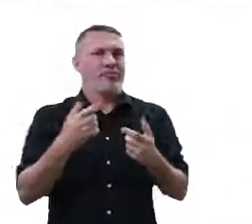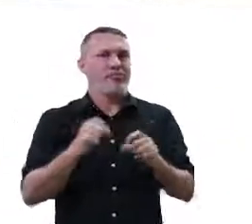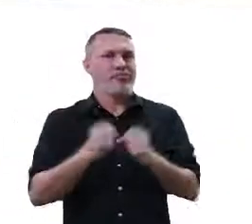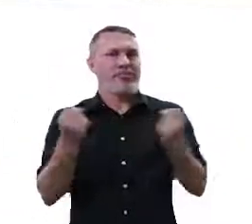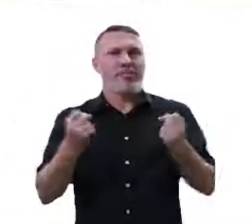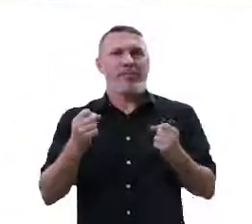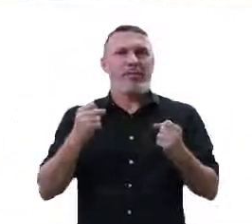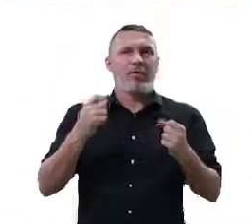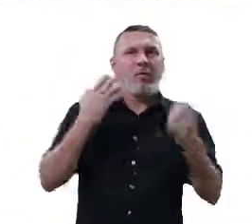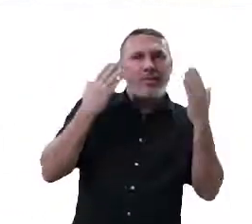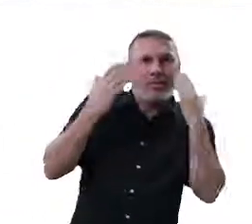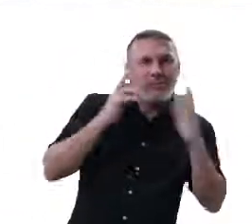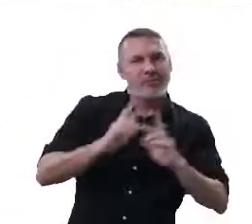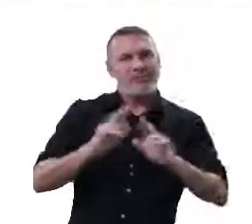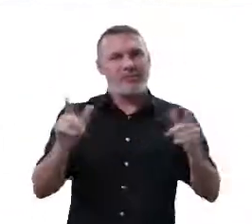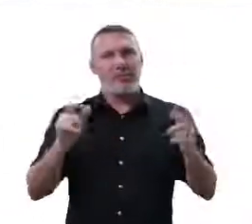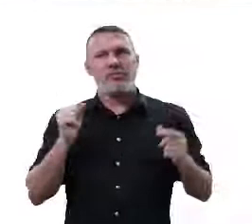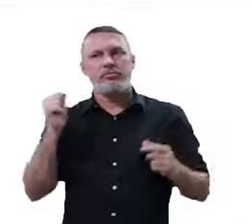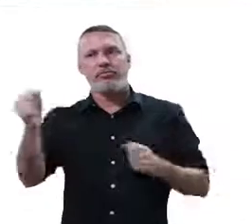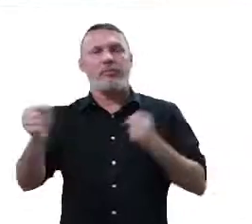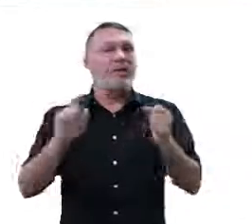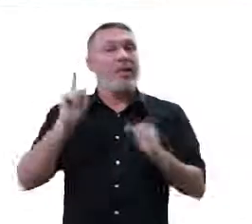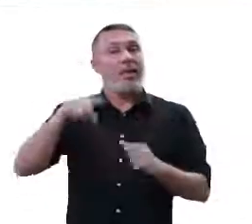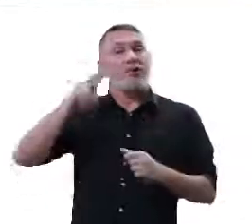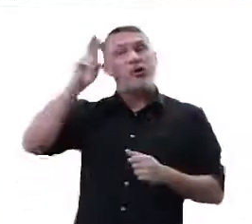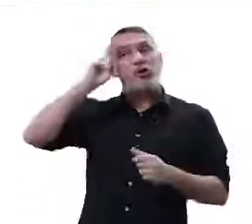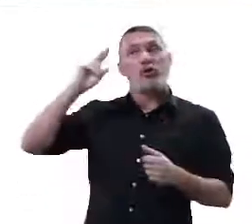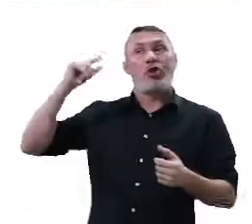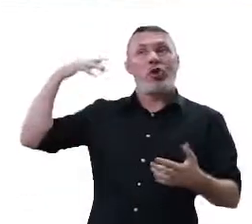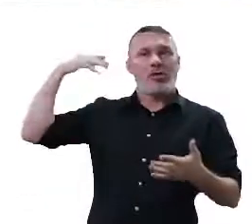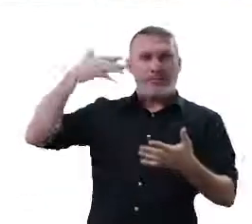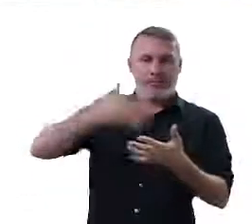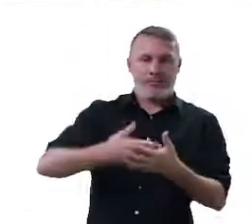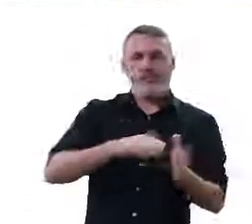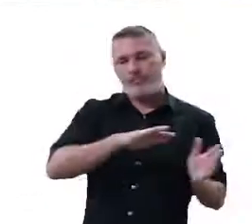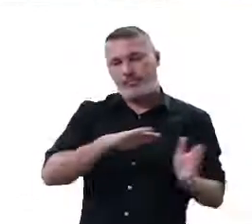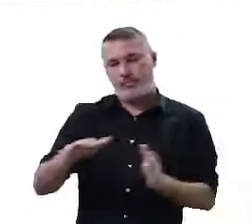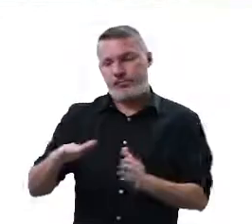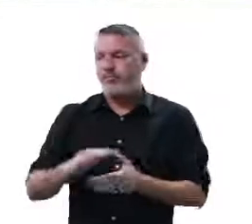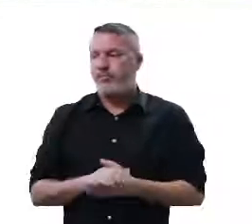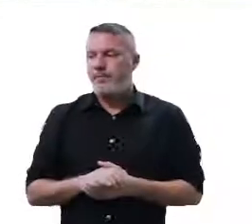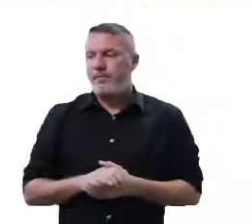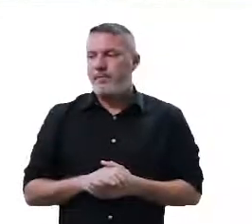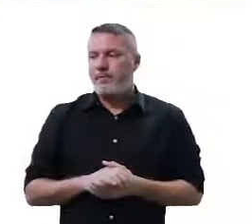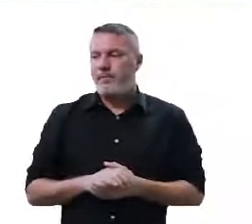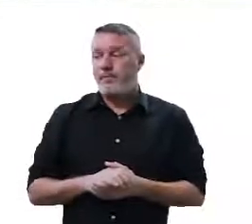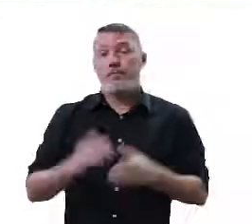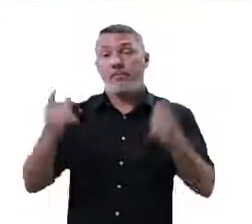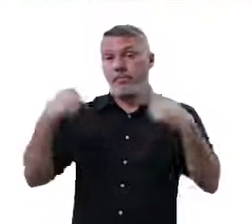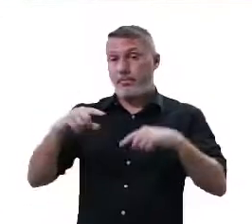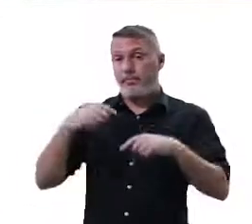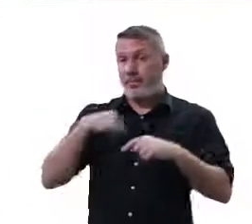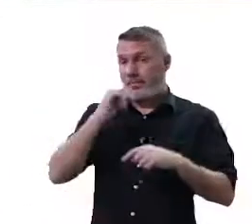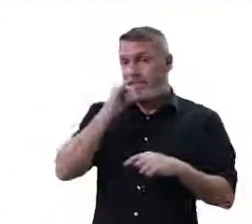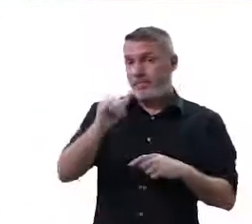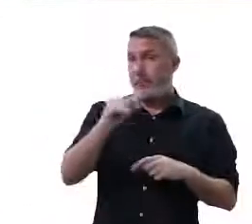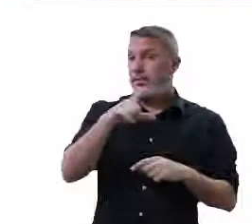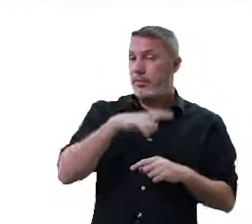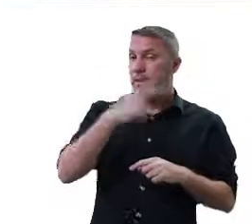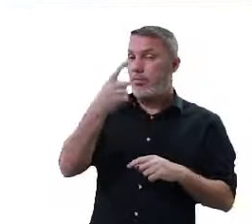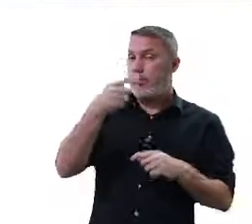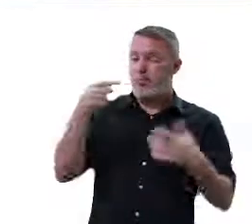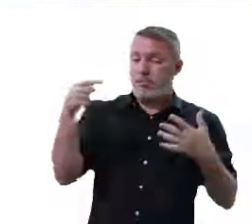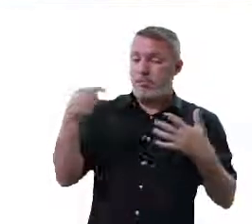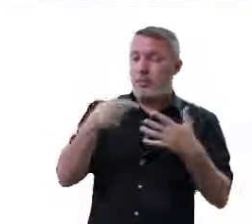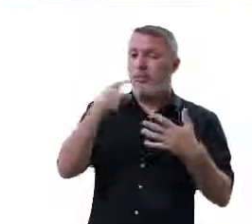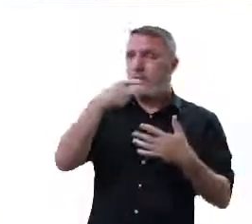quem produz. Né? Então, por isso que é histórico. Né? Aí, como eu falei, isso aqui é um ponto